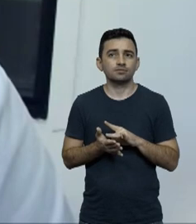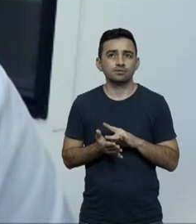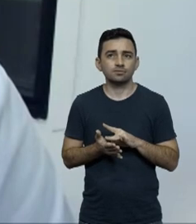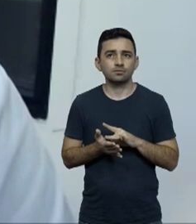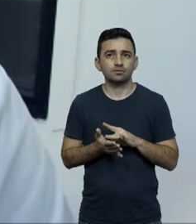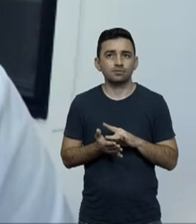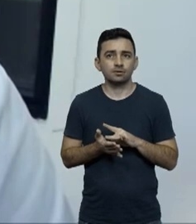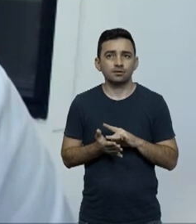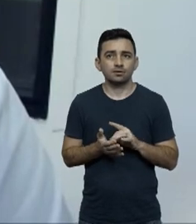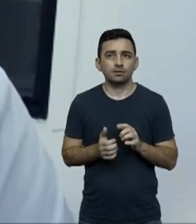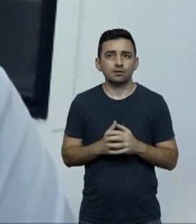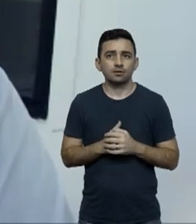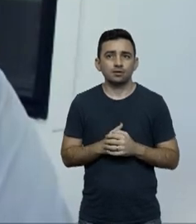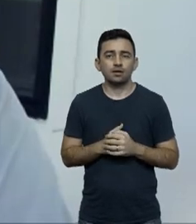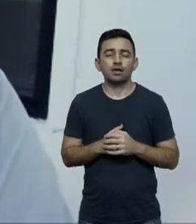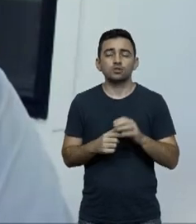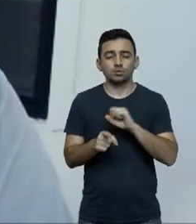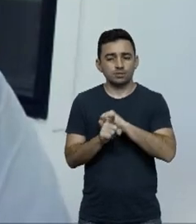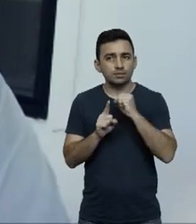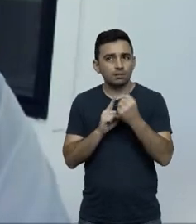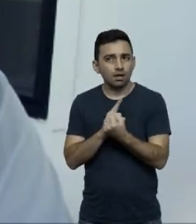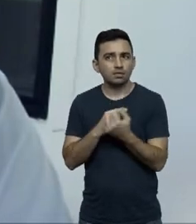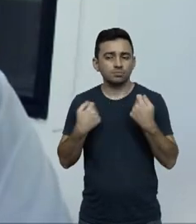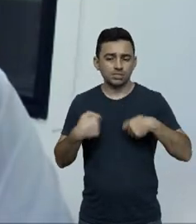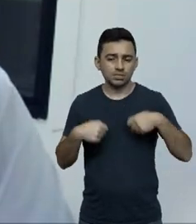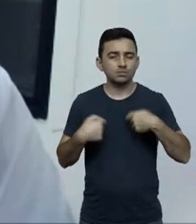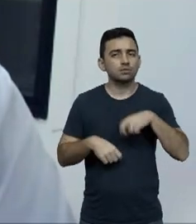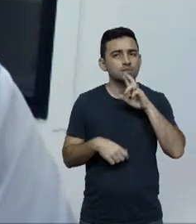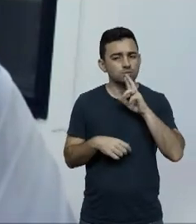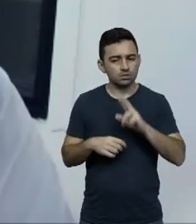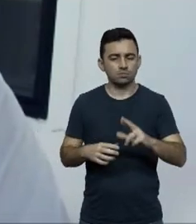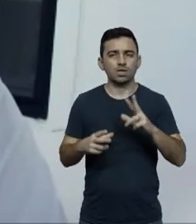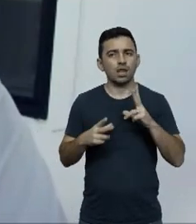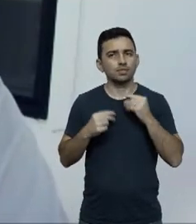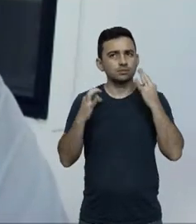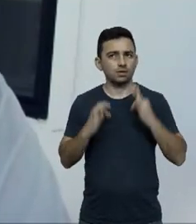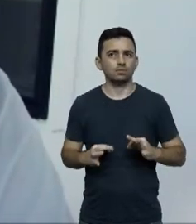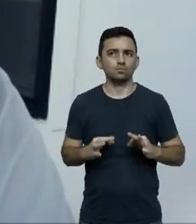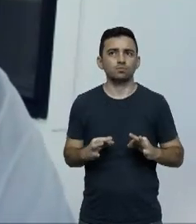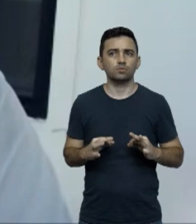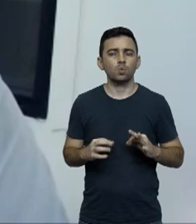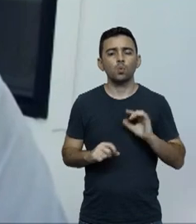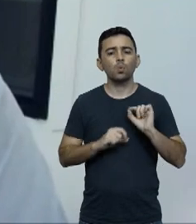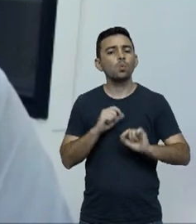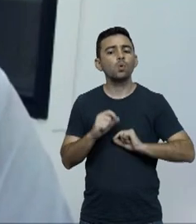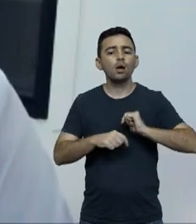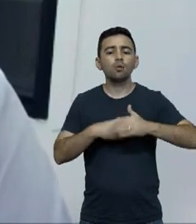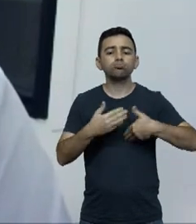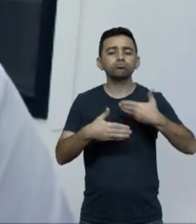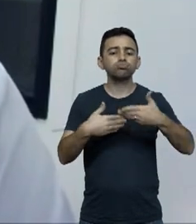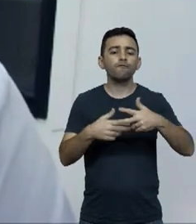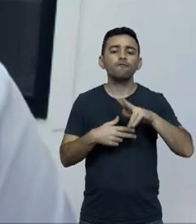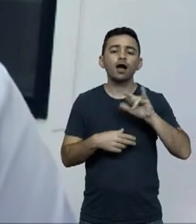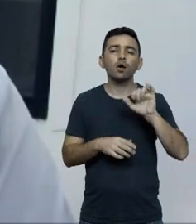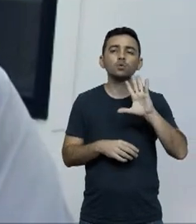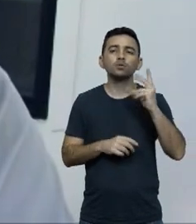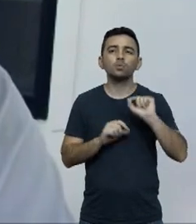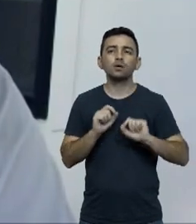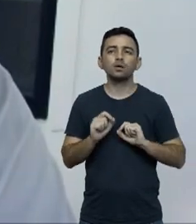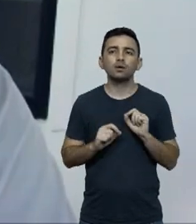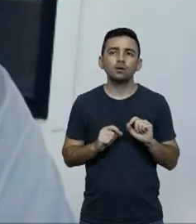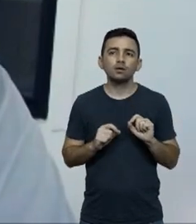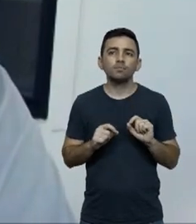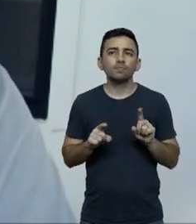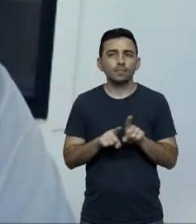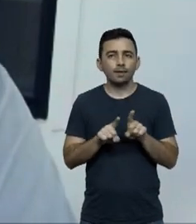a sociedade Ela merece uma resposta né Ela merece saber o encaminhamento ao se adotar Mas